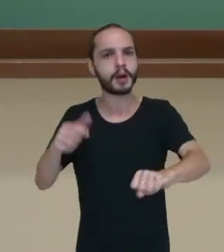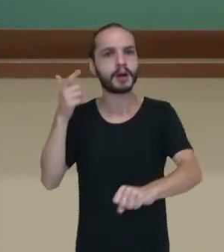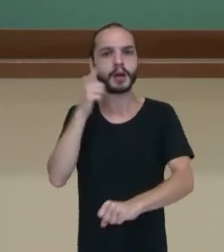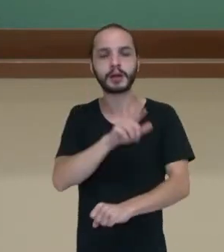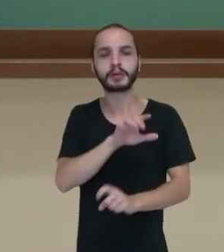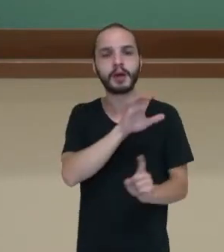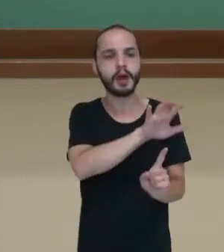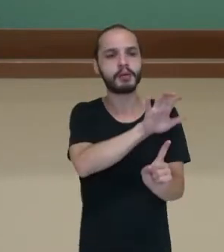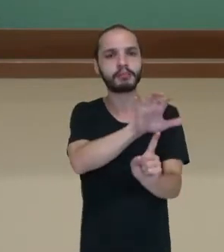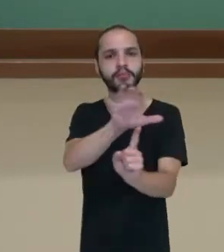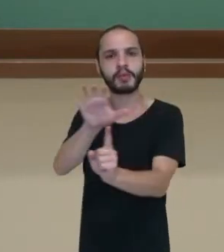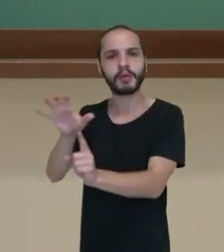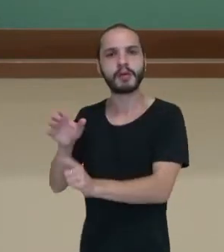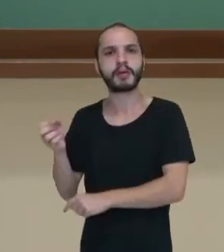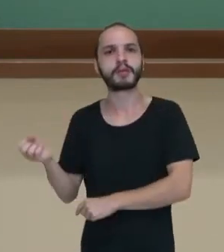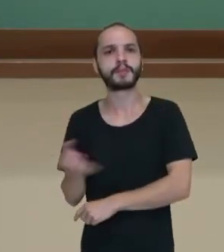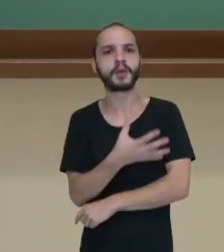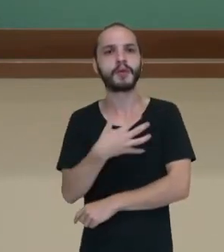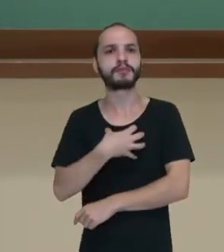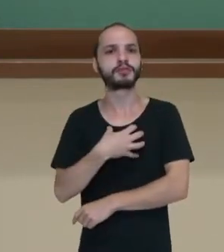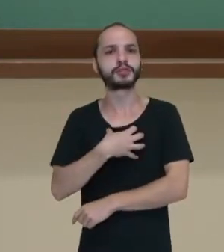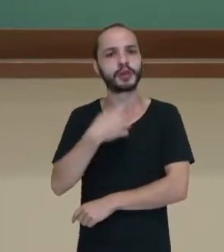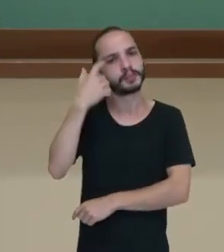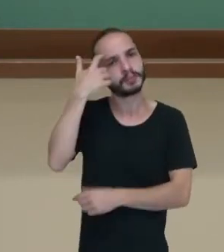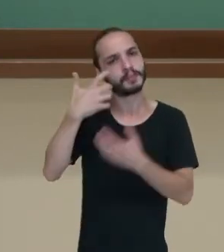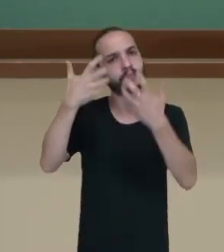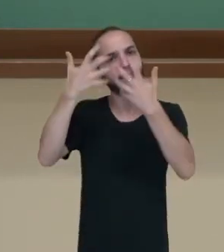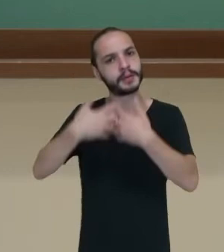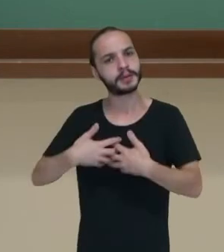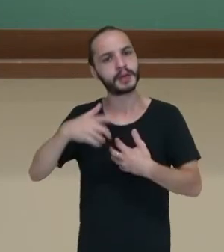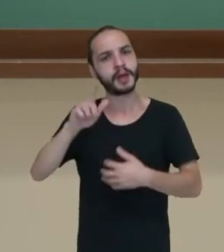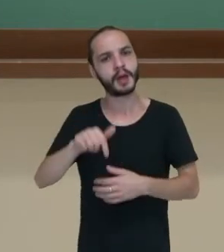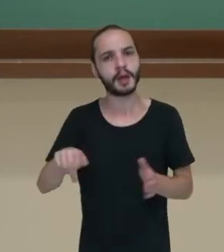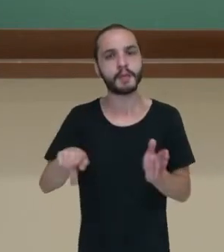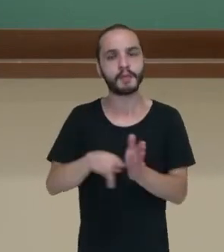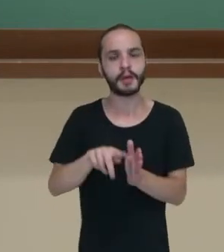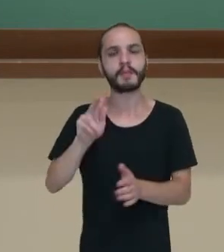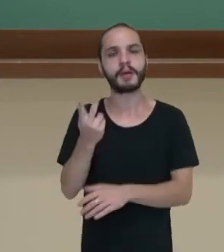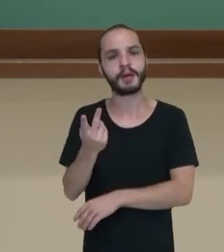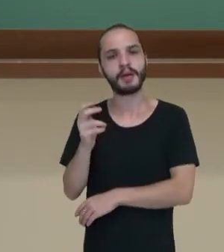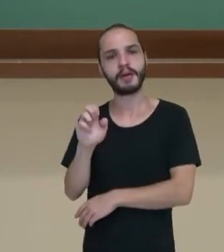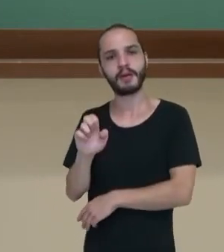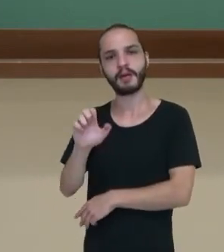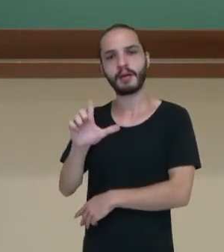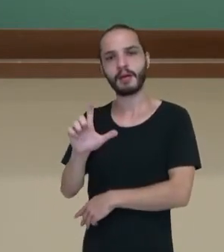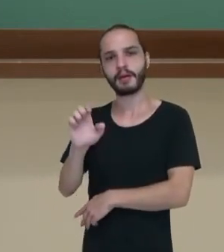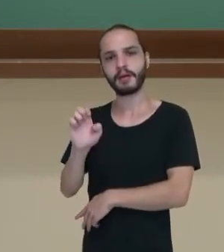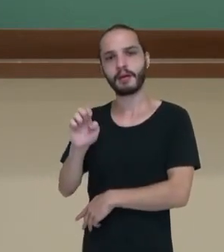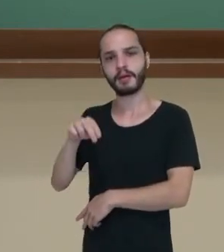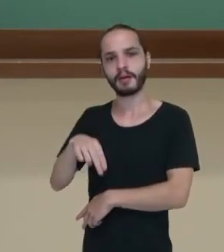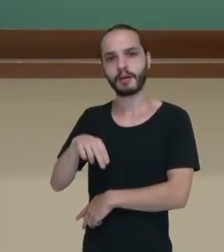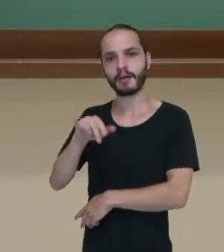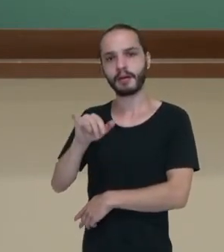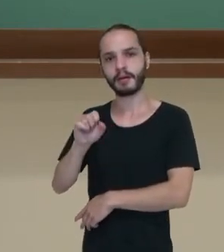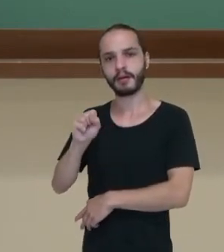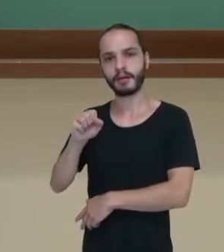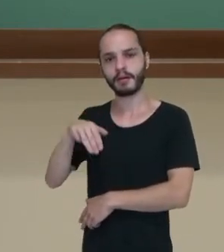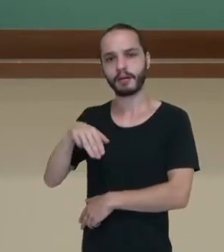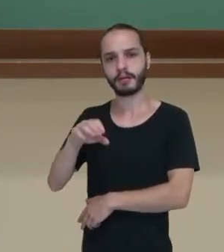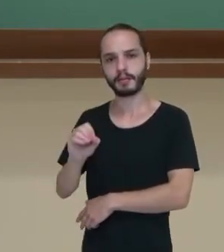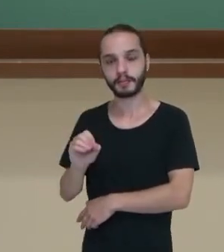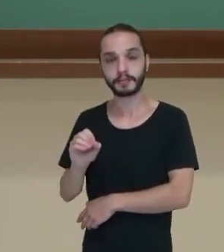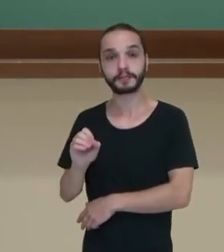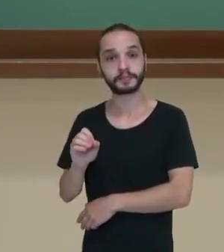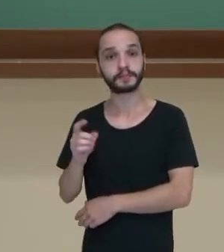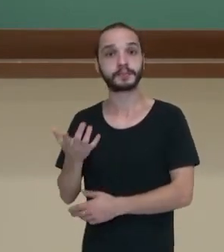nova, toda uma nova forma de pensar, que nós chamamos de helenismo. Quando você for estudar lá dentro da filosofia, a